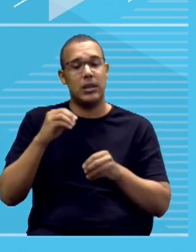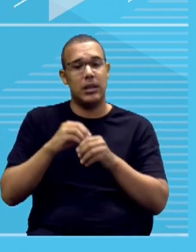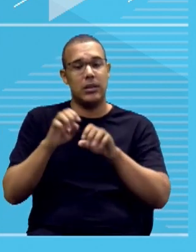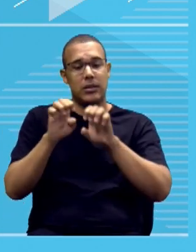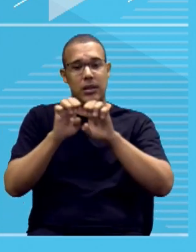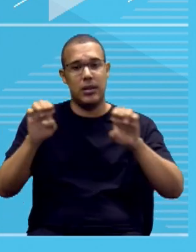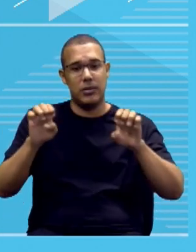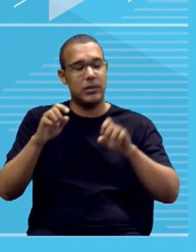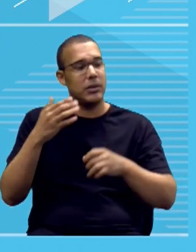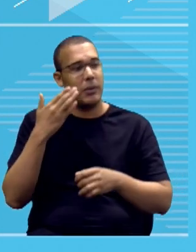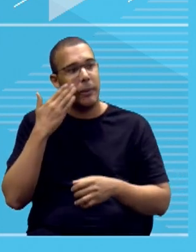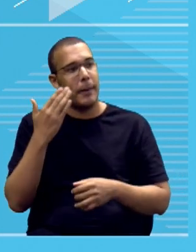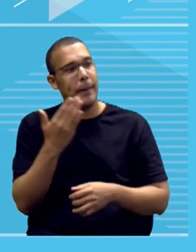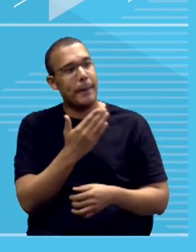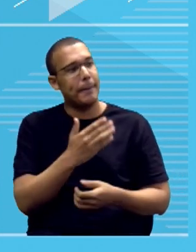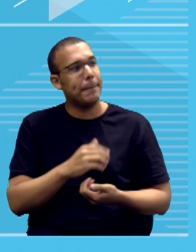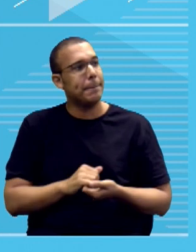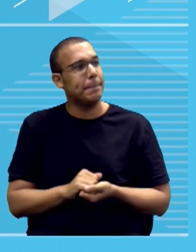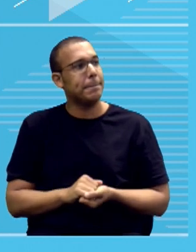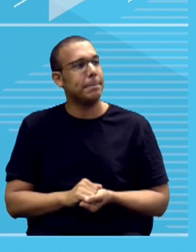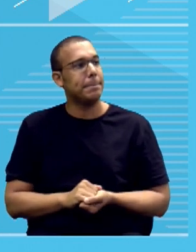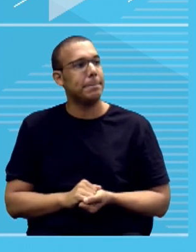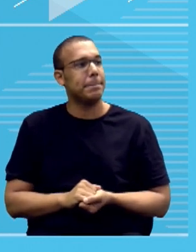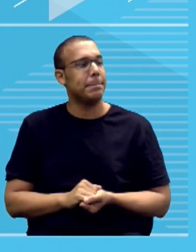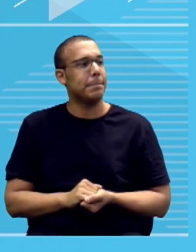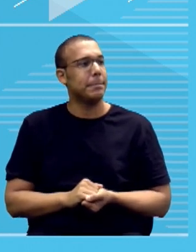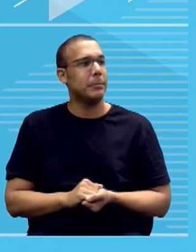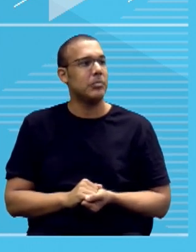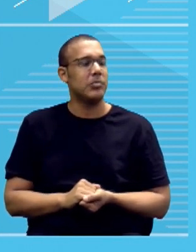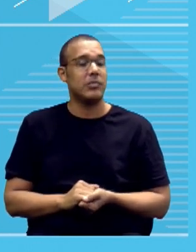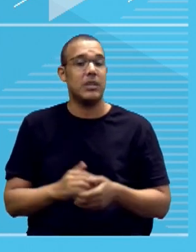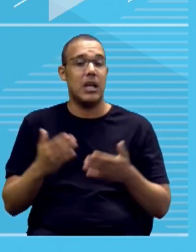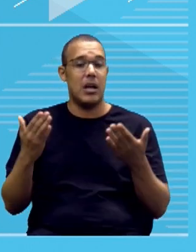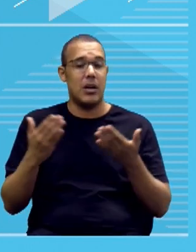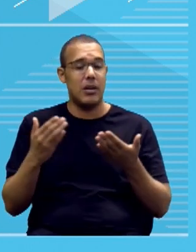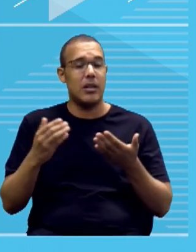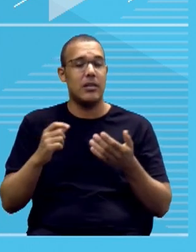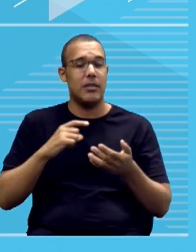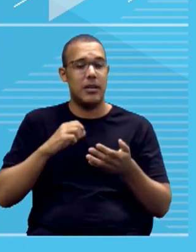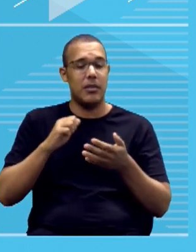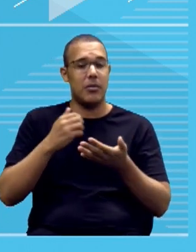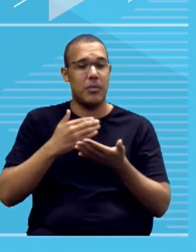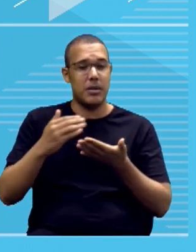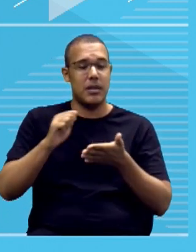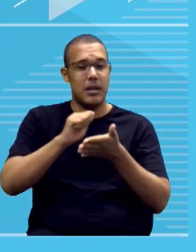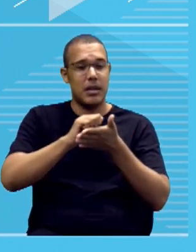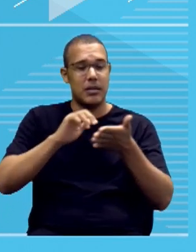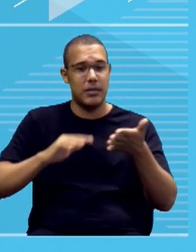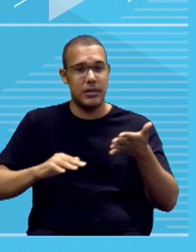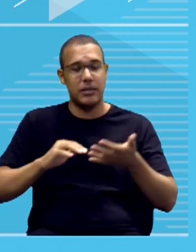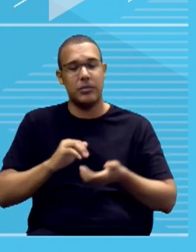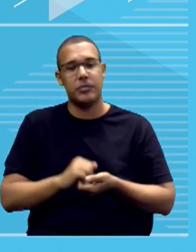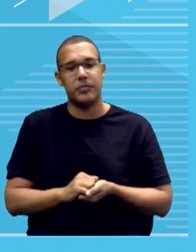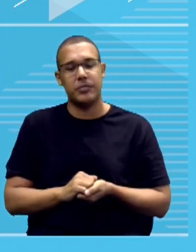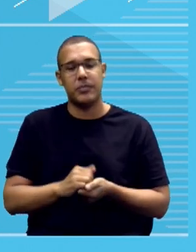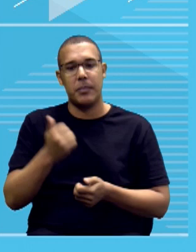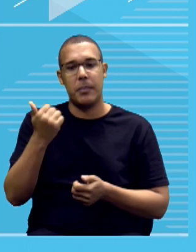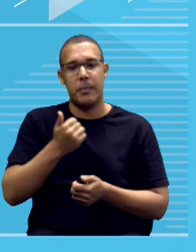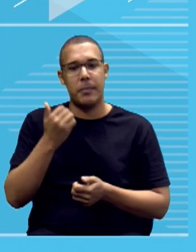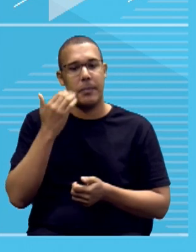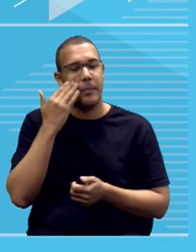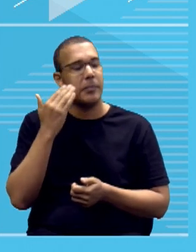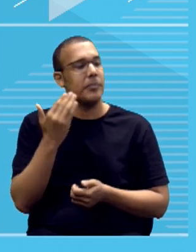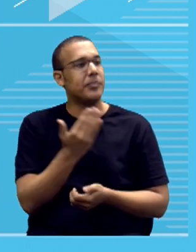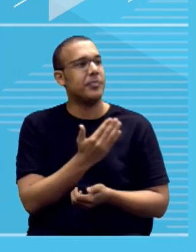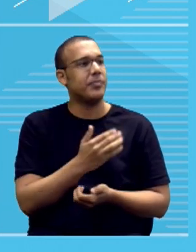equação aqui. Ok? Daí a gente pode testar nossas questõezinhas. Fala o seguinte, a primeira questão.